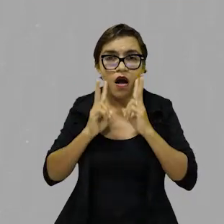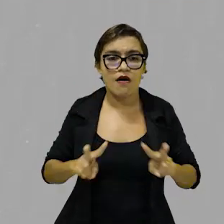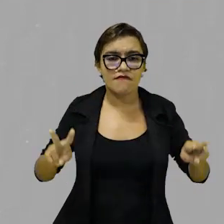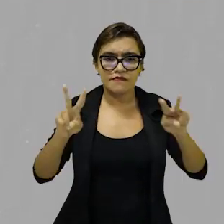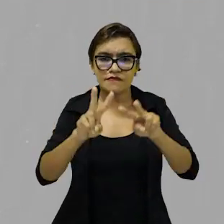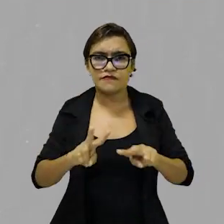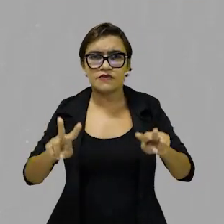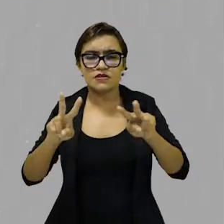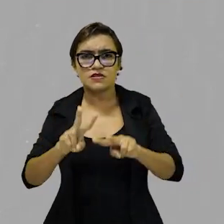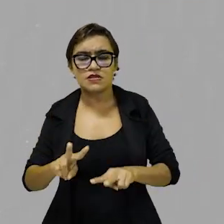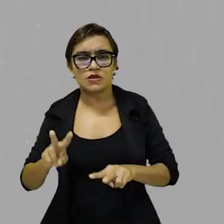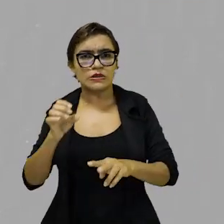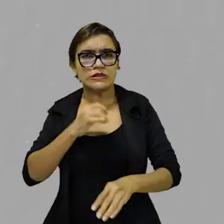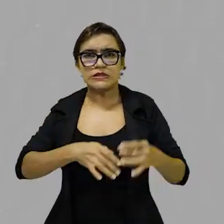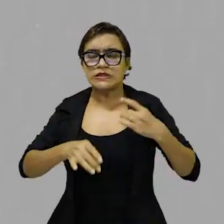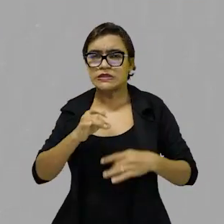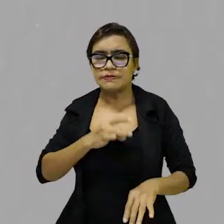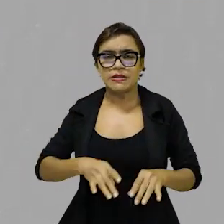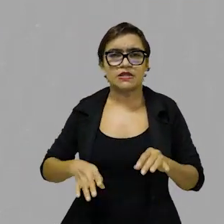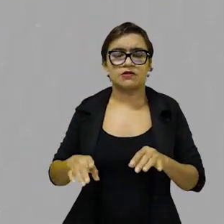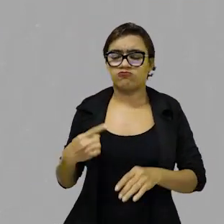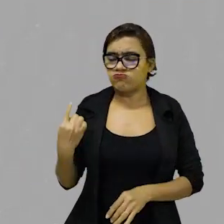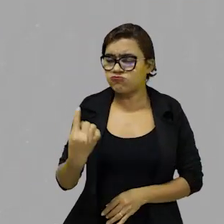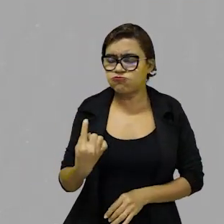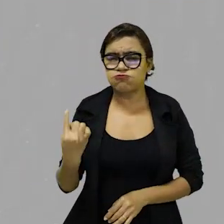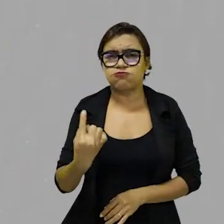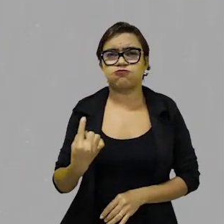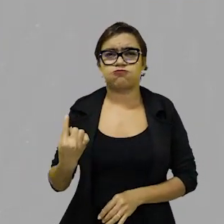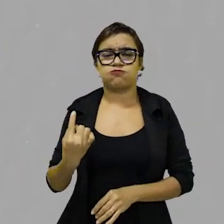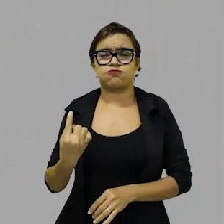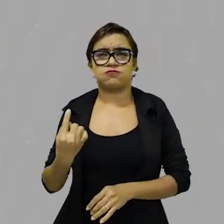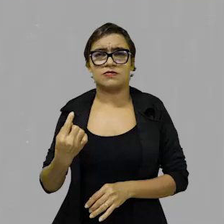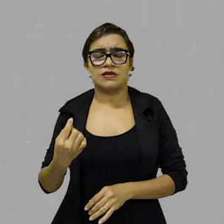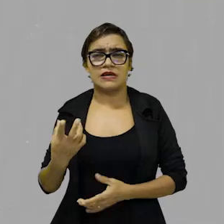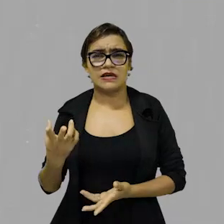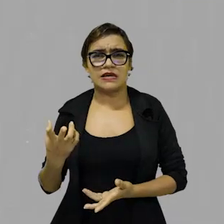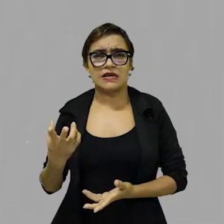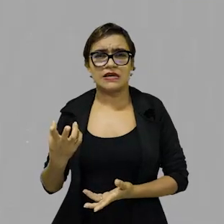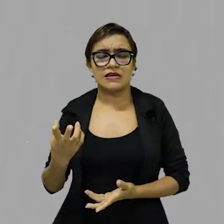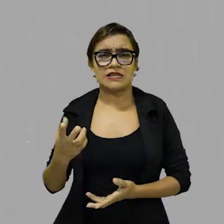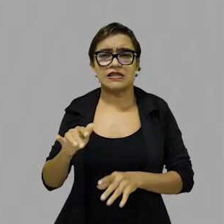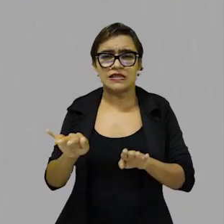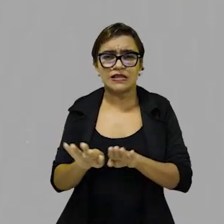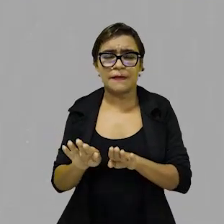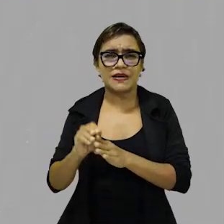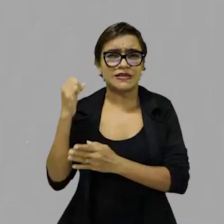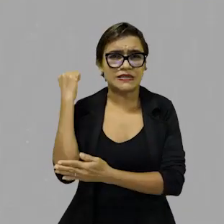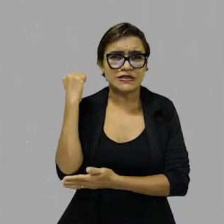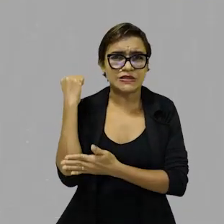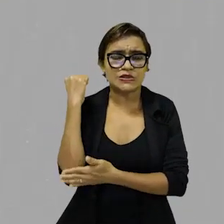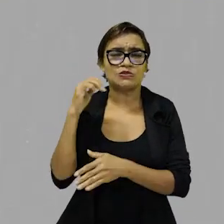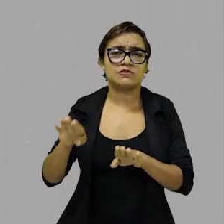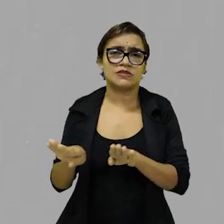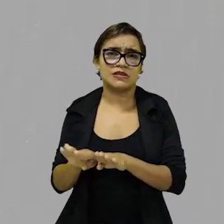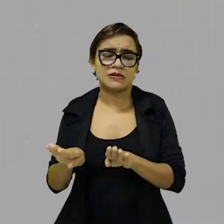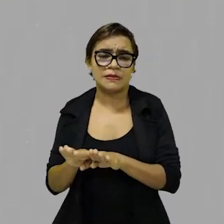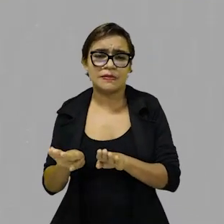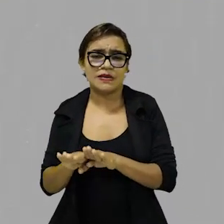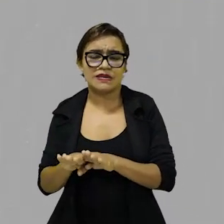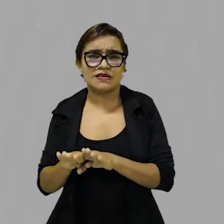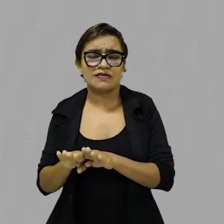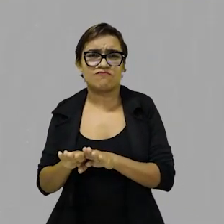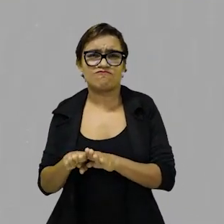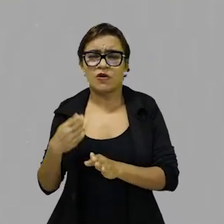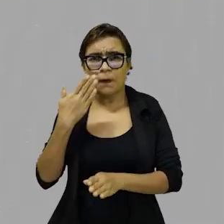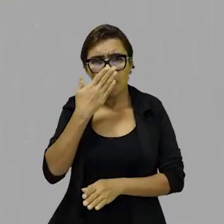é refletida em medo, solidão, ciúme, miséria, prostituição e principalmente morte. Espera